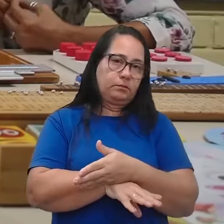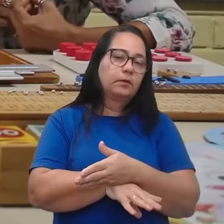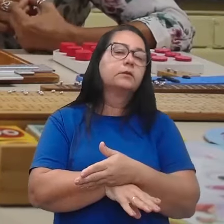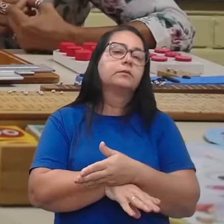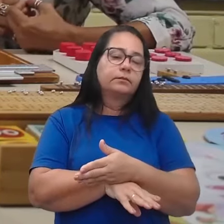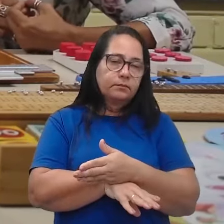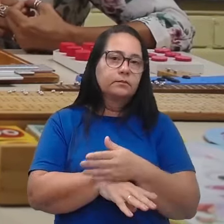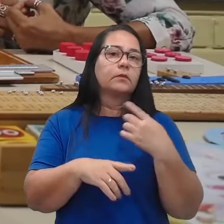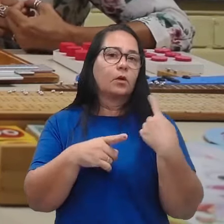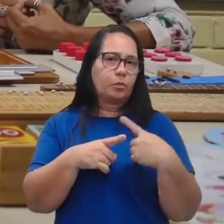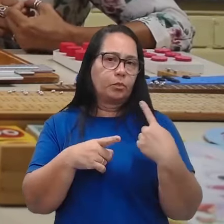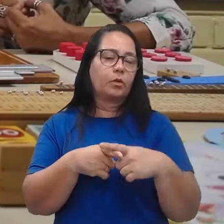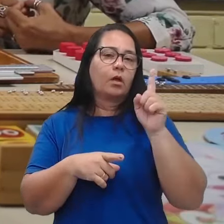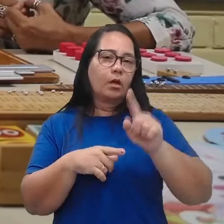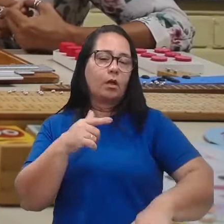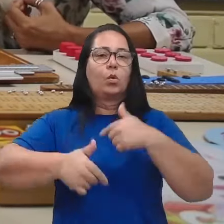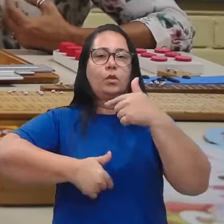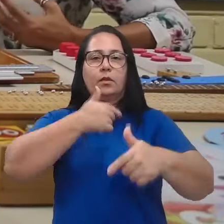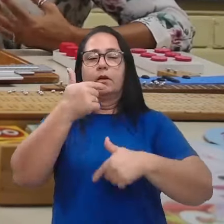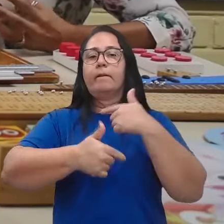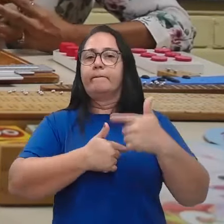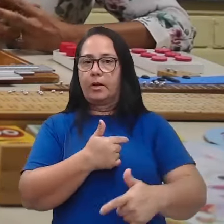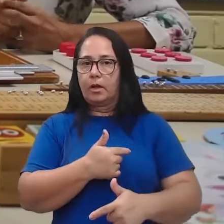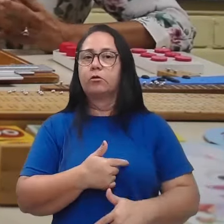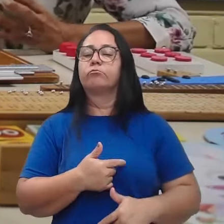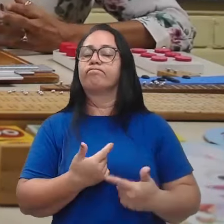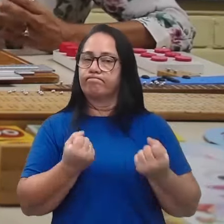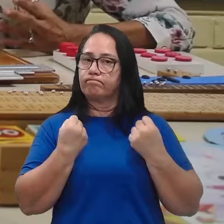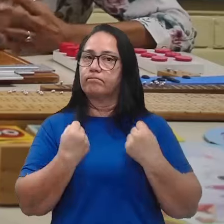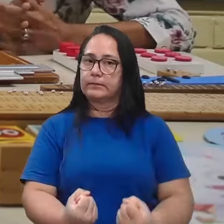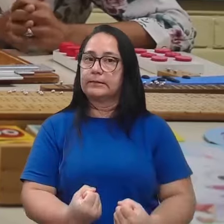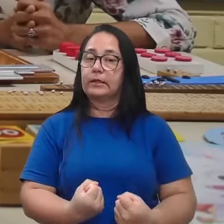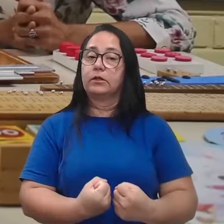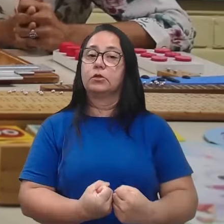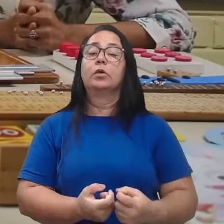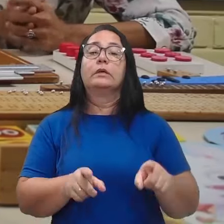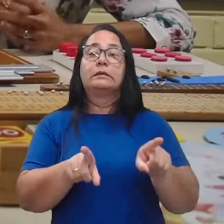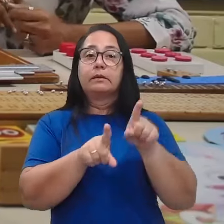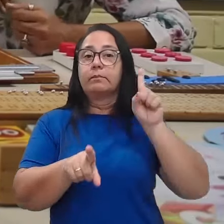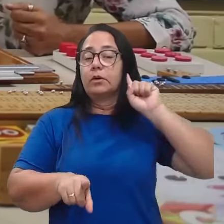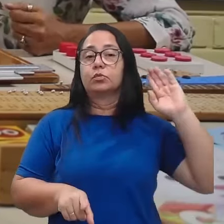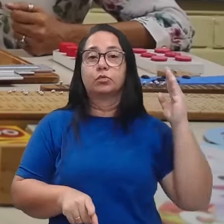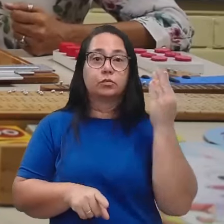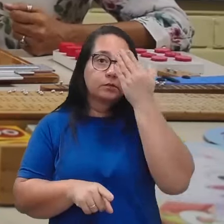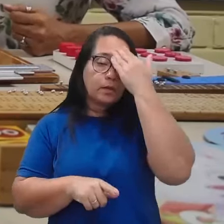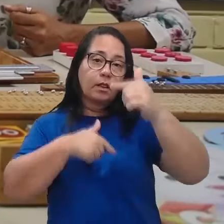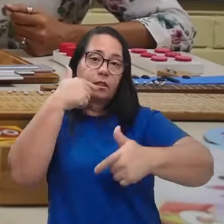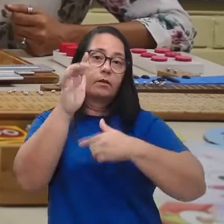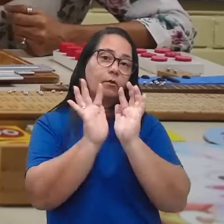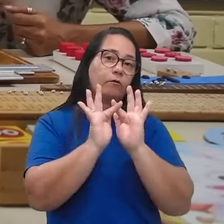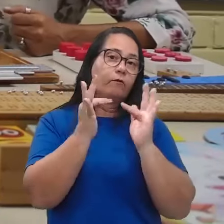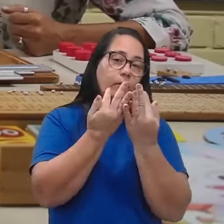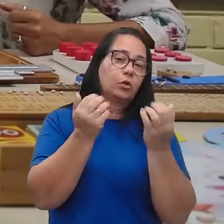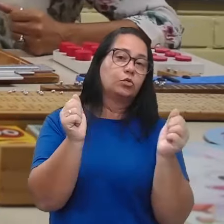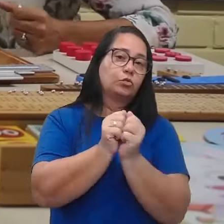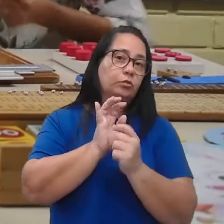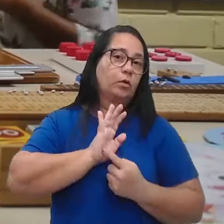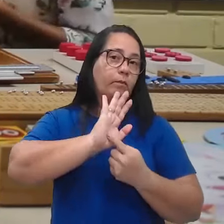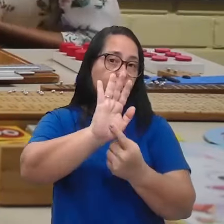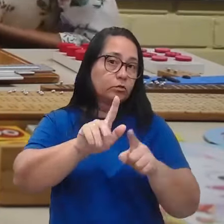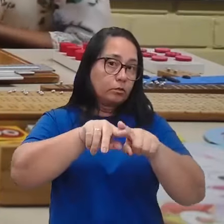Isso que é o trabalho maior. E na surdocegueira eu trabalho junto com a família, porque como eu mostrei dos materiais, eu não